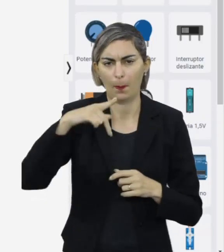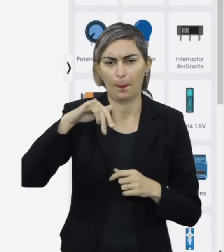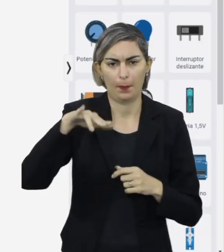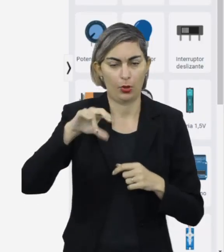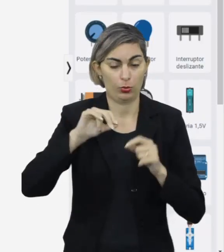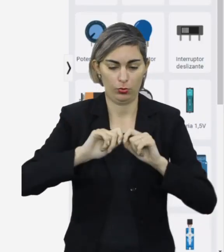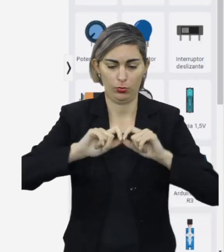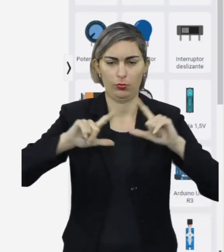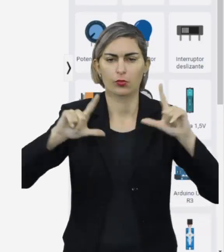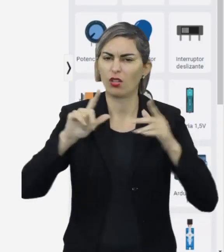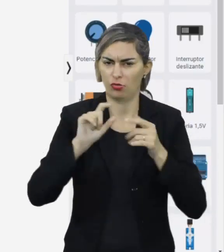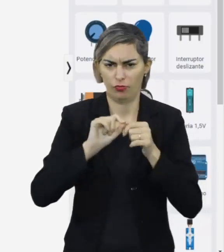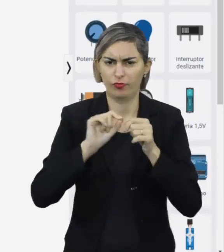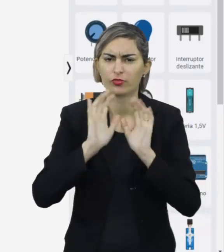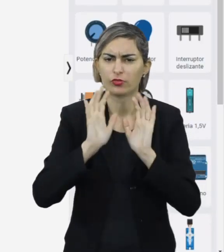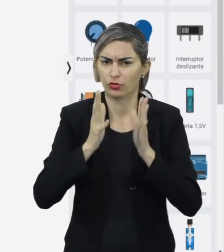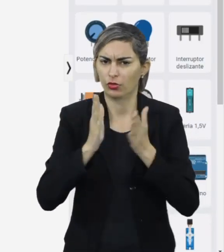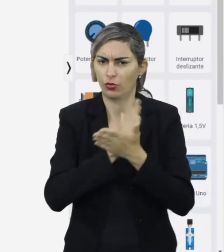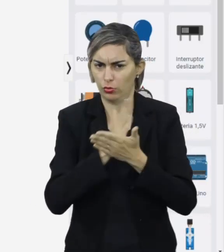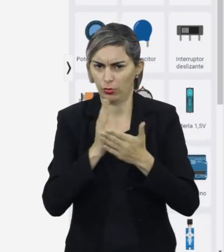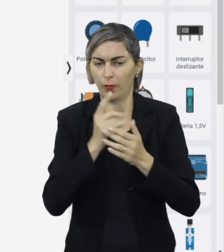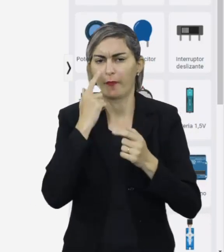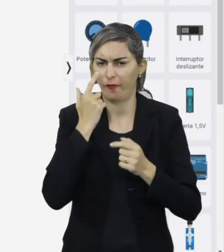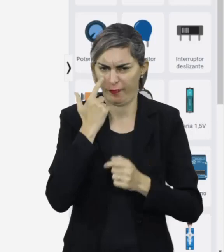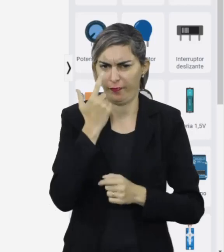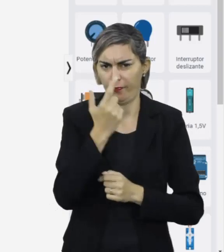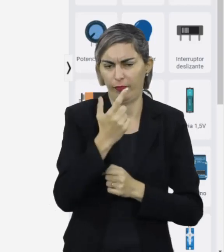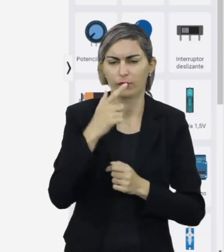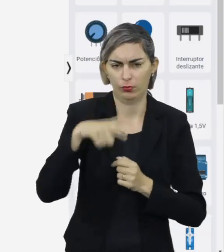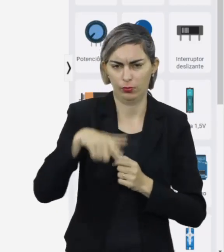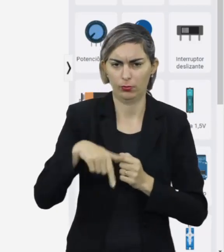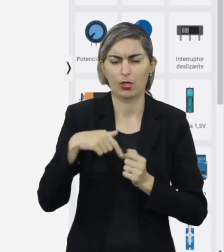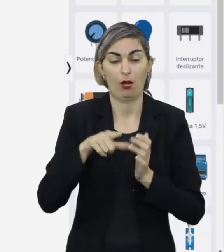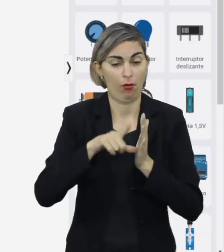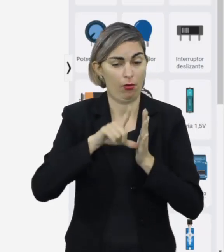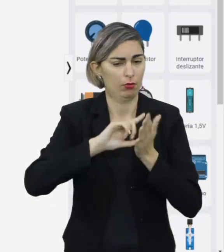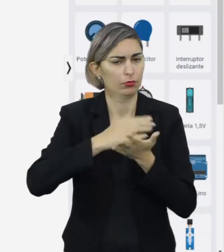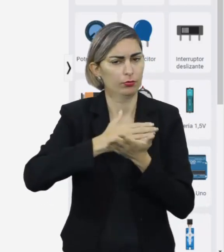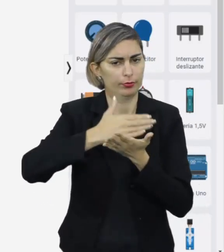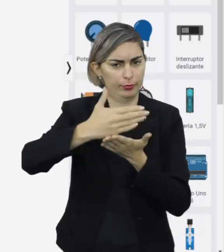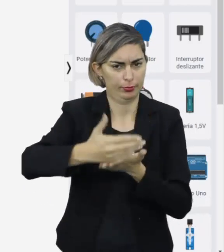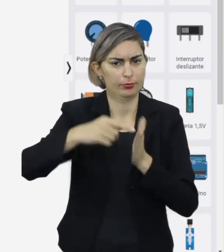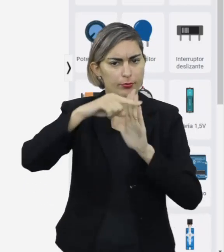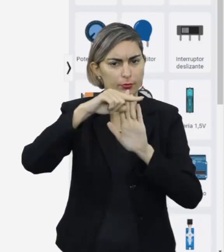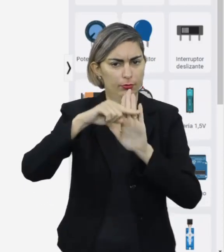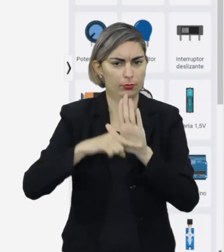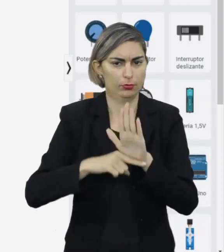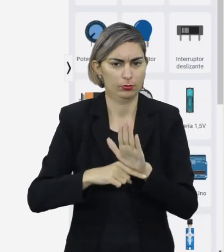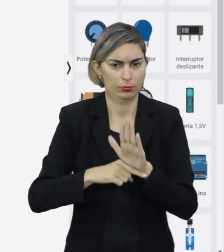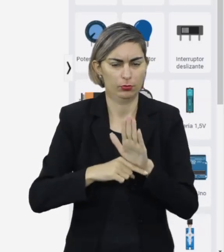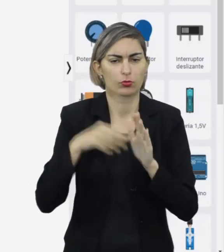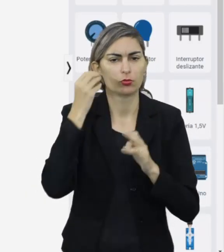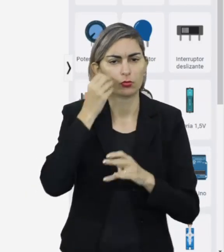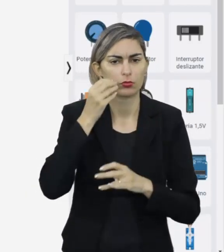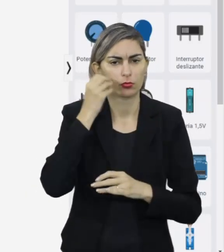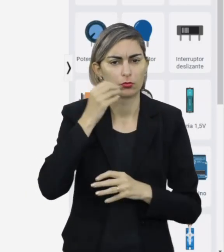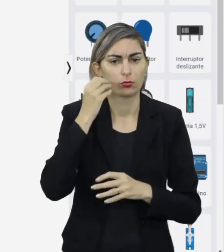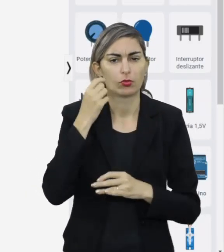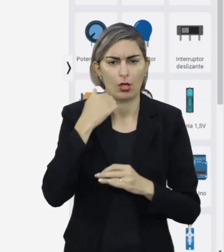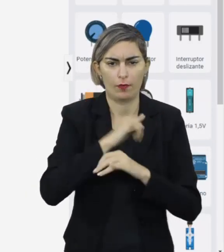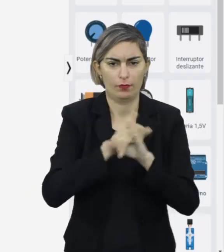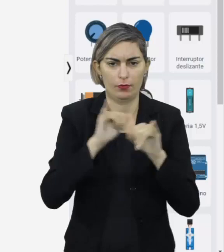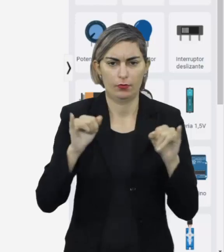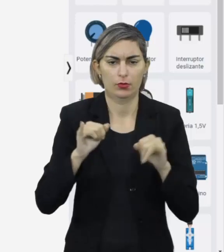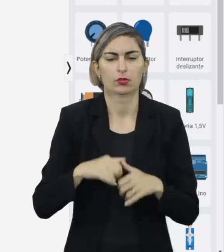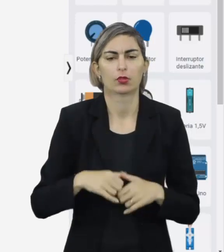pino do LED. A gente já fez isso algumas vezes, mas vamos revisar esse circuito. Sempre antes de começar a programação, antes de começar a testar um circuito, a gente revisa,